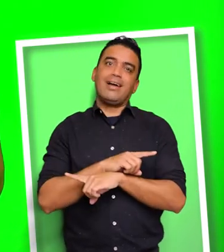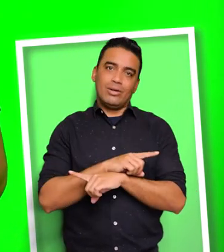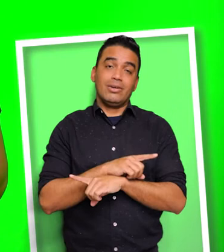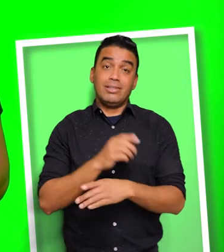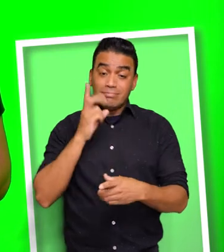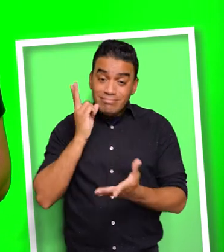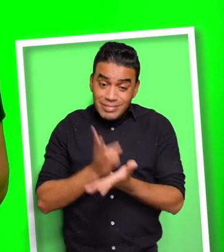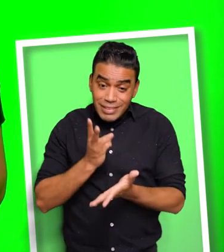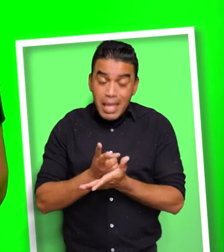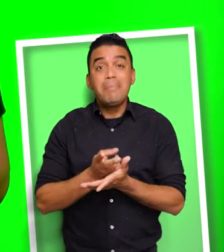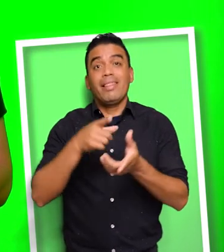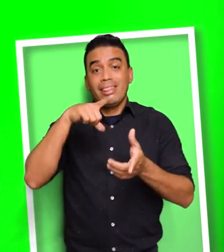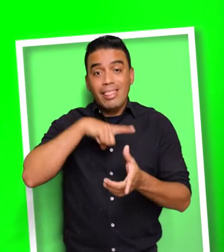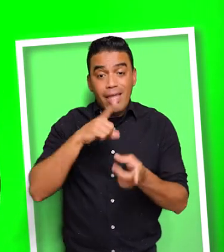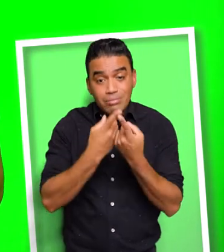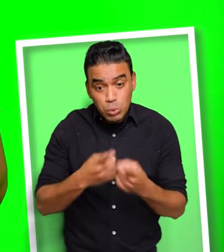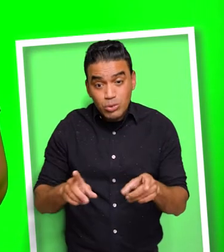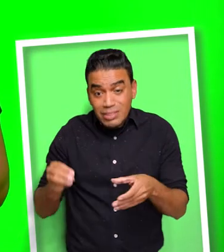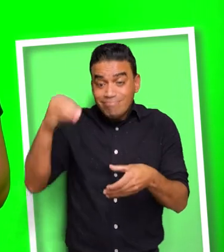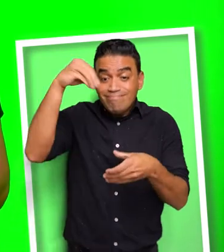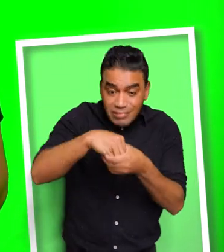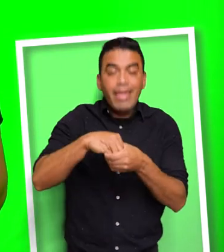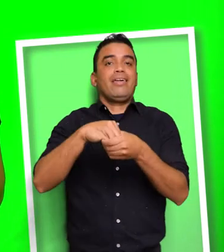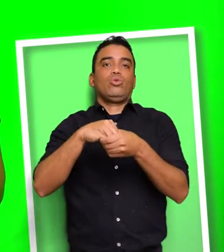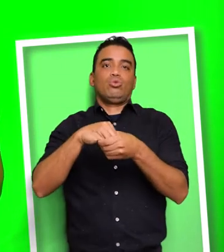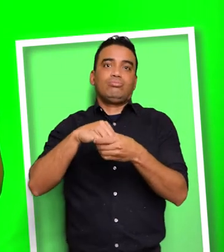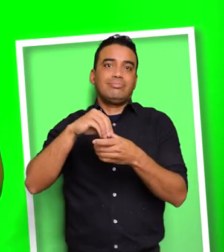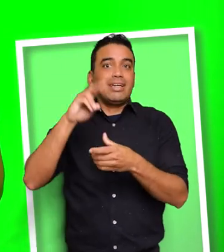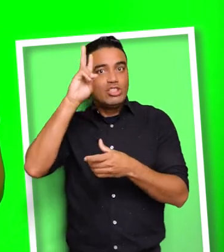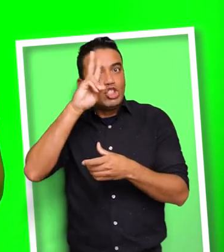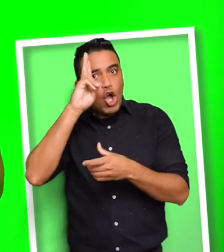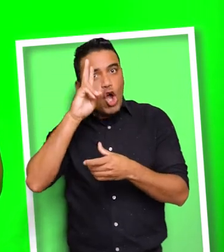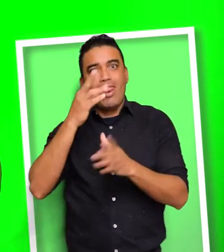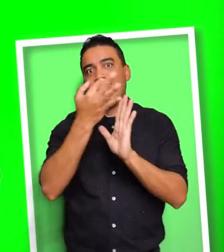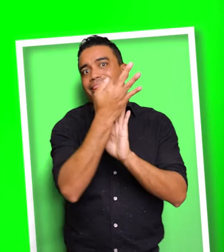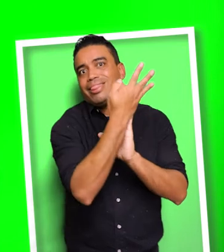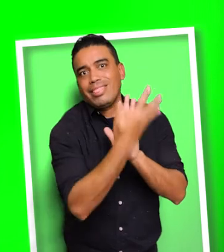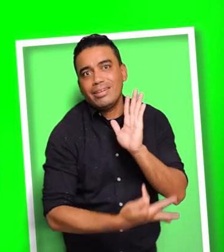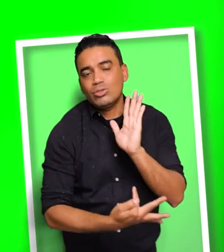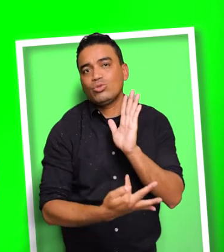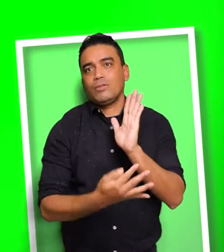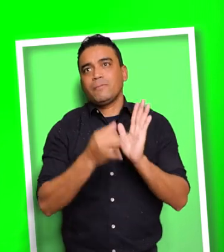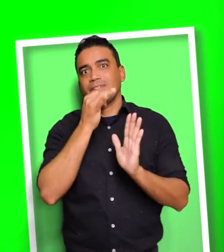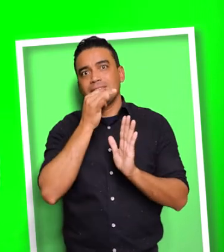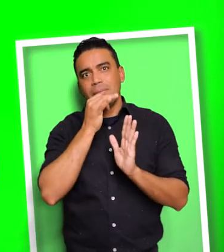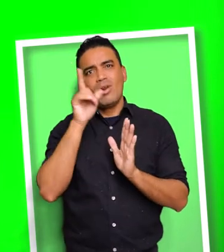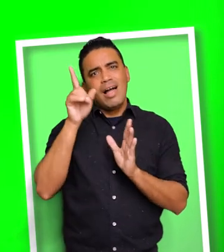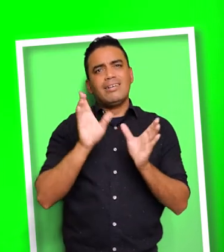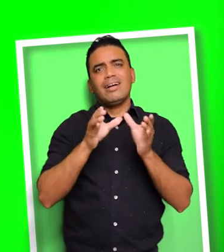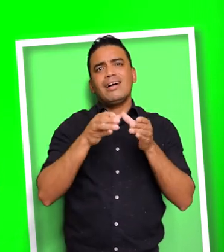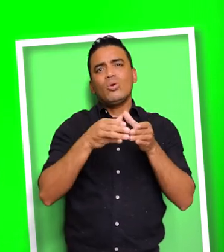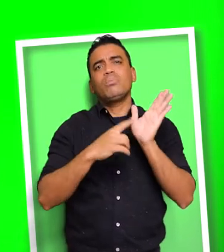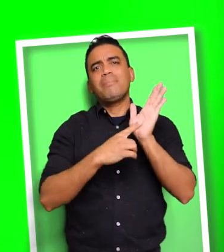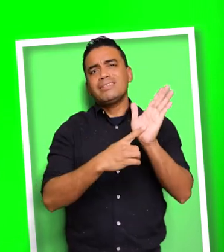música aparece, ela está inserida na história. Ela não vai ser um texto. Ah, se você pegar uma música do Madame Satã e transformar